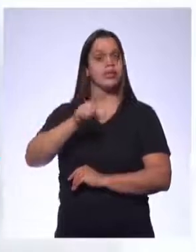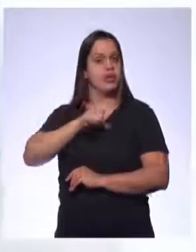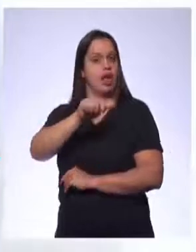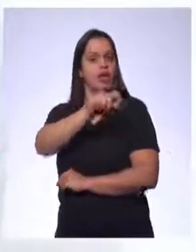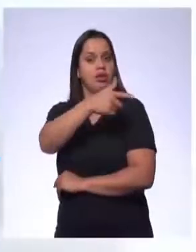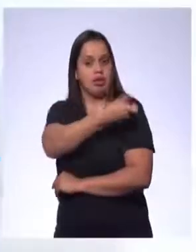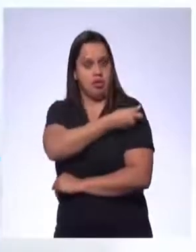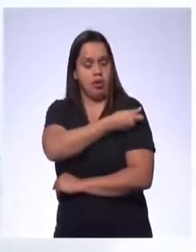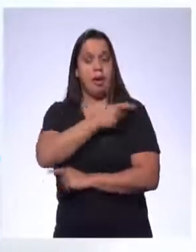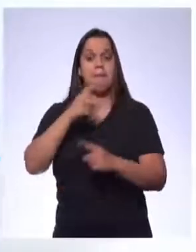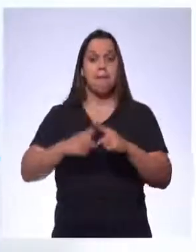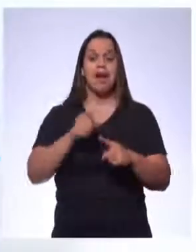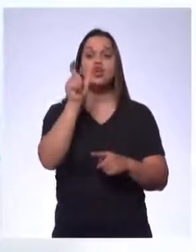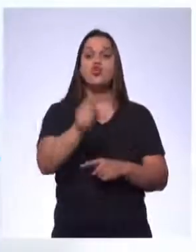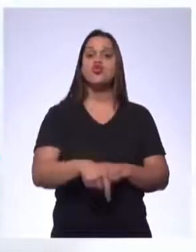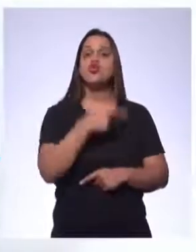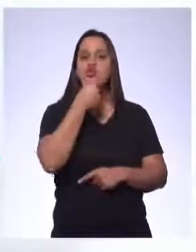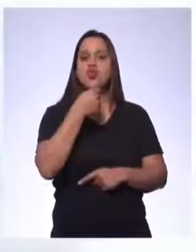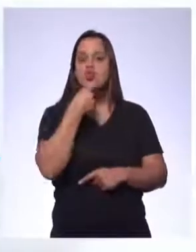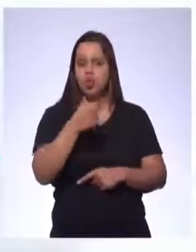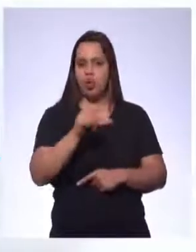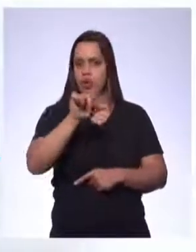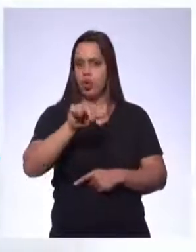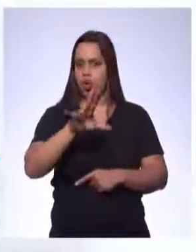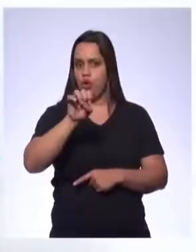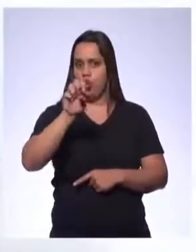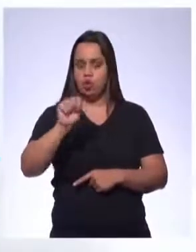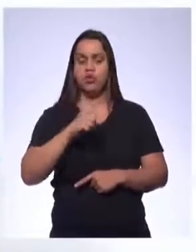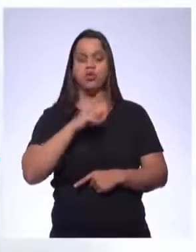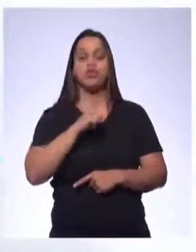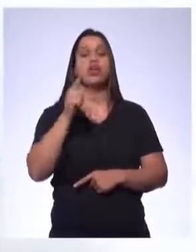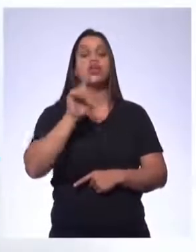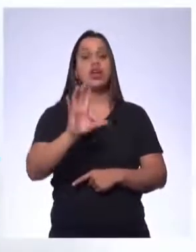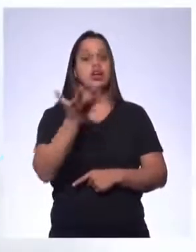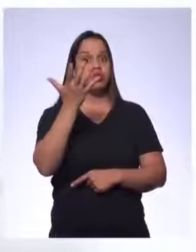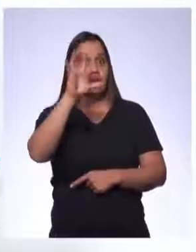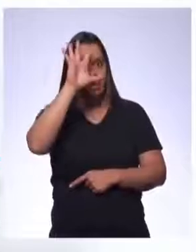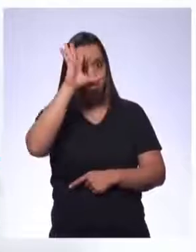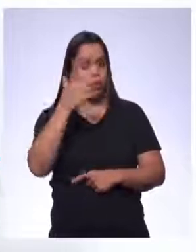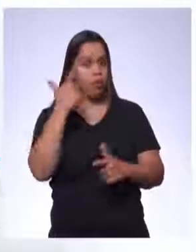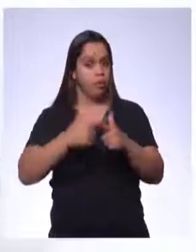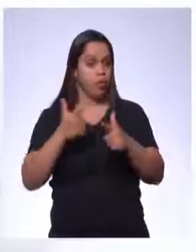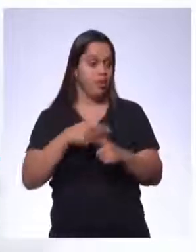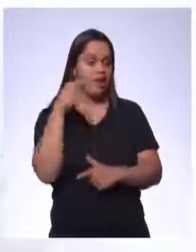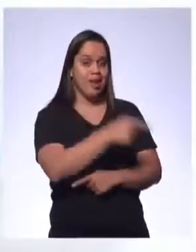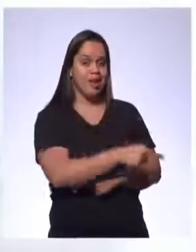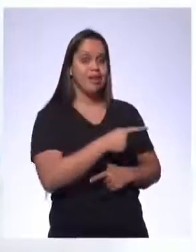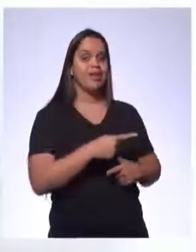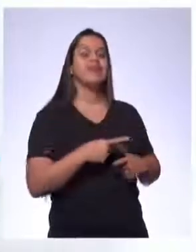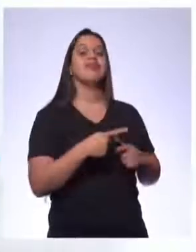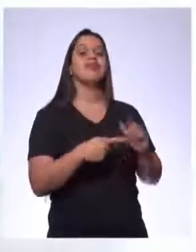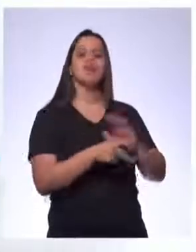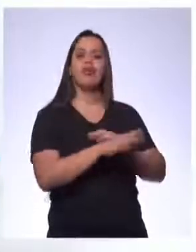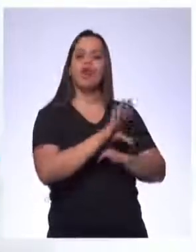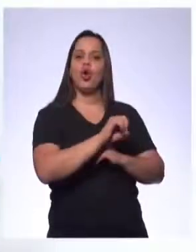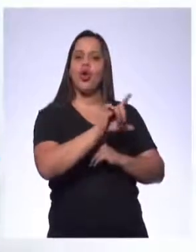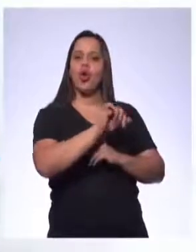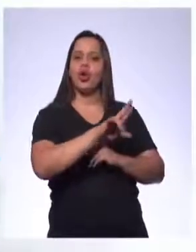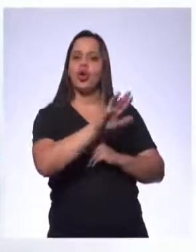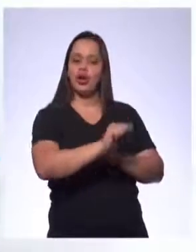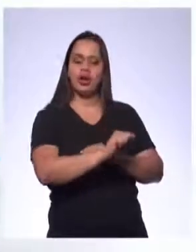do Pasteur lá, ele foi resolver o problema da cólera das galinhas. E aí, meio que por acidente,